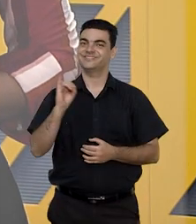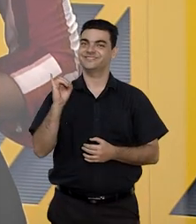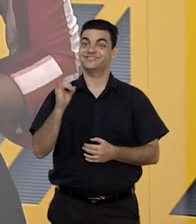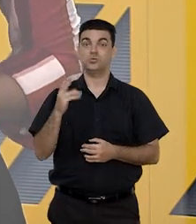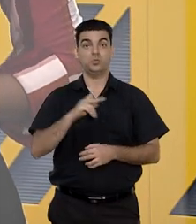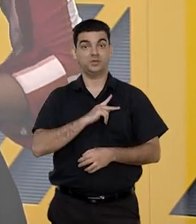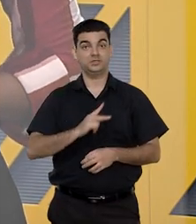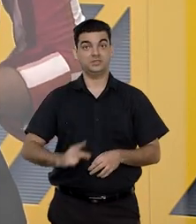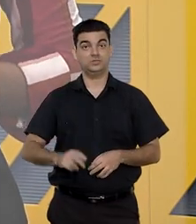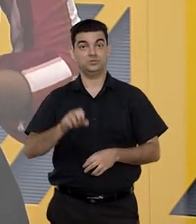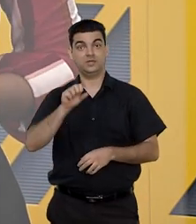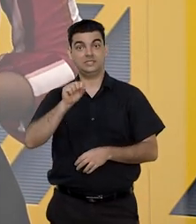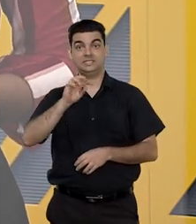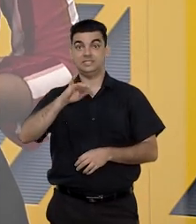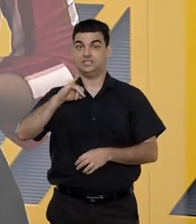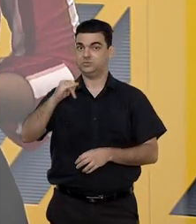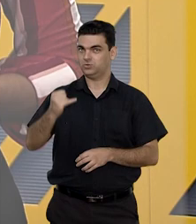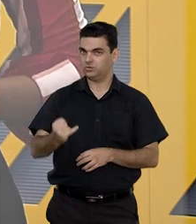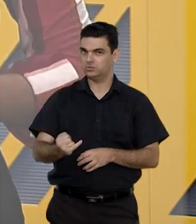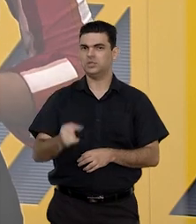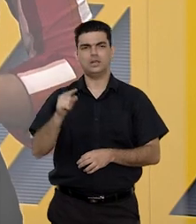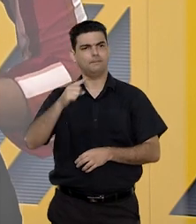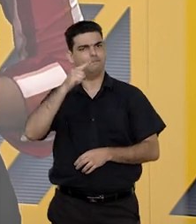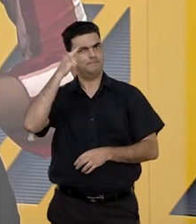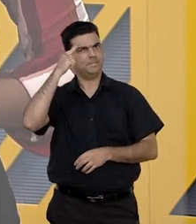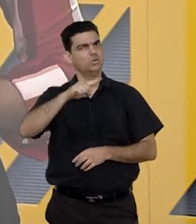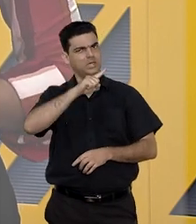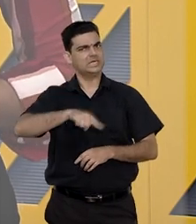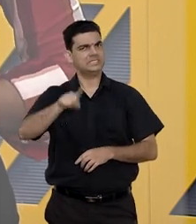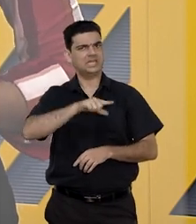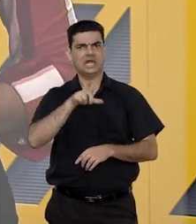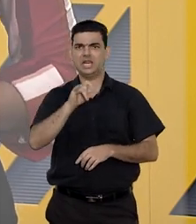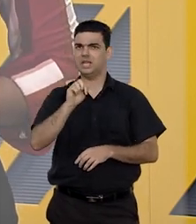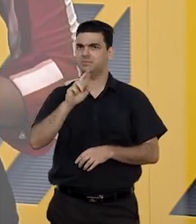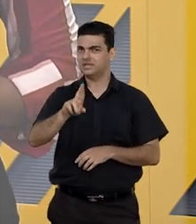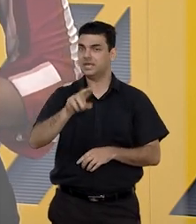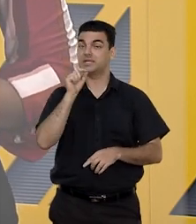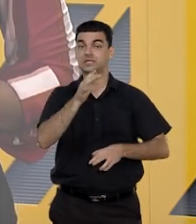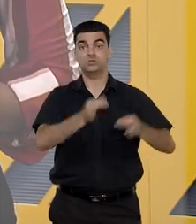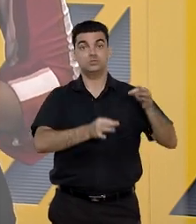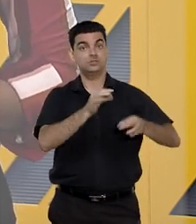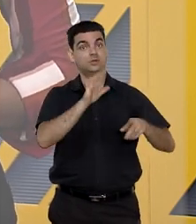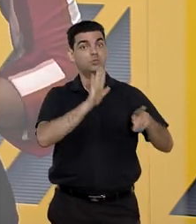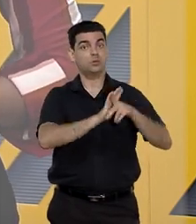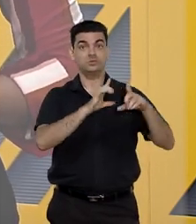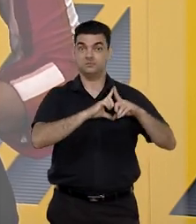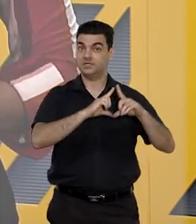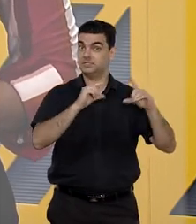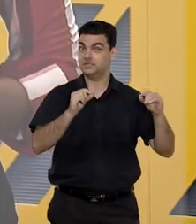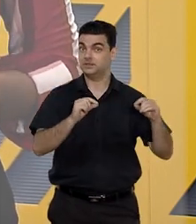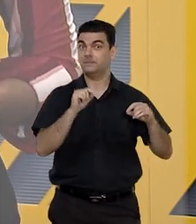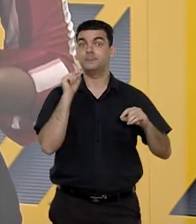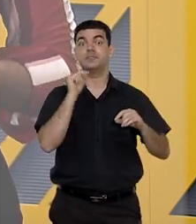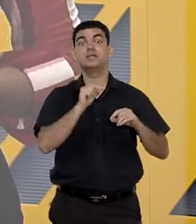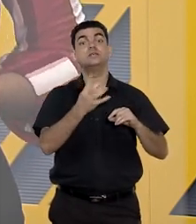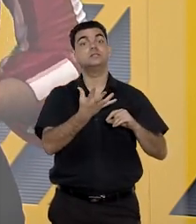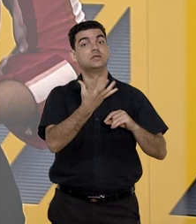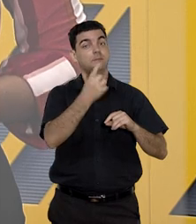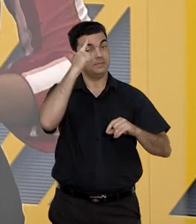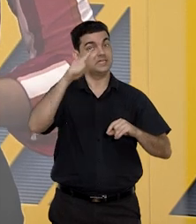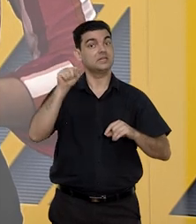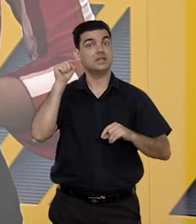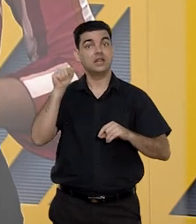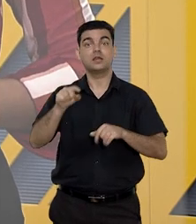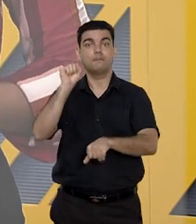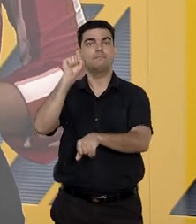Olá, o presidente do Superior Tribunal de Justiça suspendeu o liminar de primeiro grau da Justiça do Distrito Federal, que havia